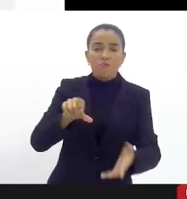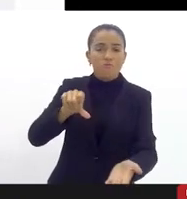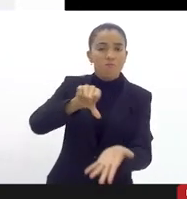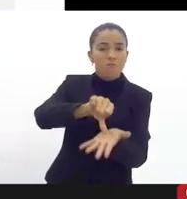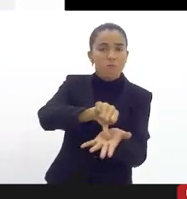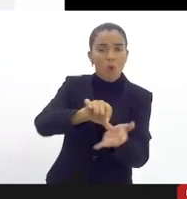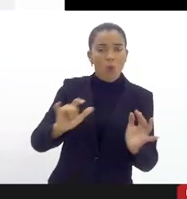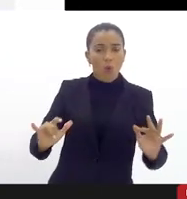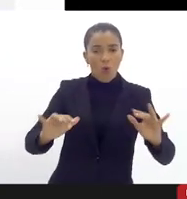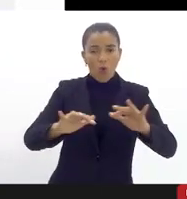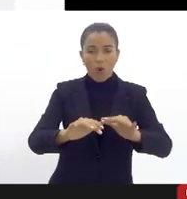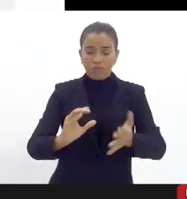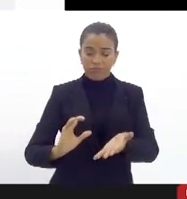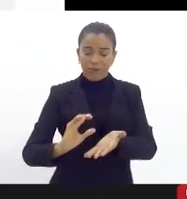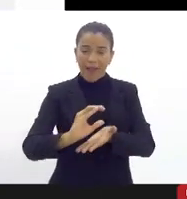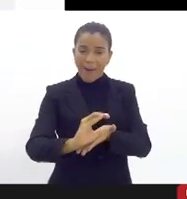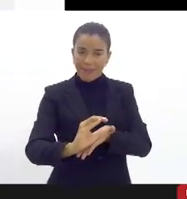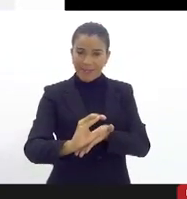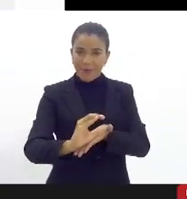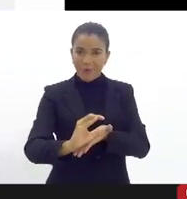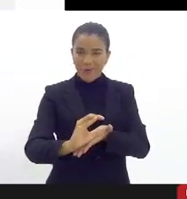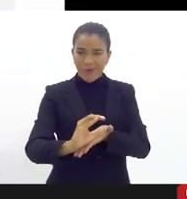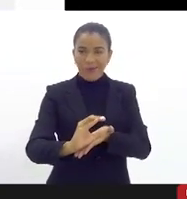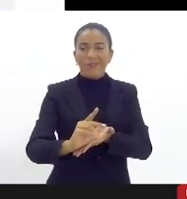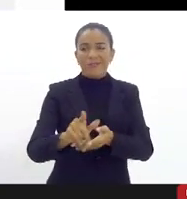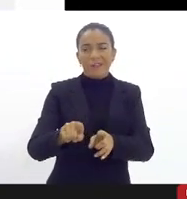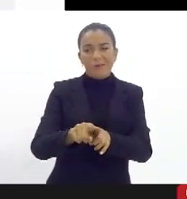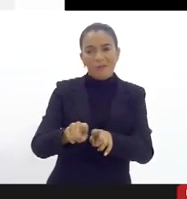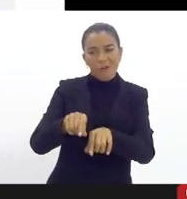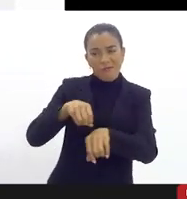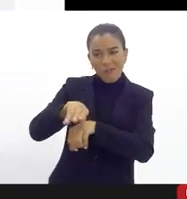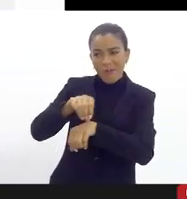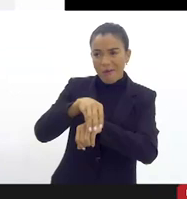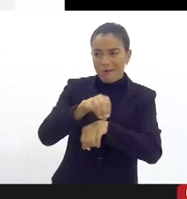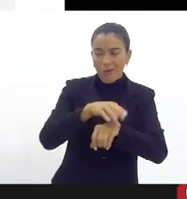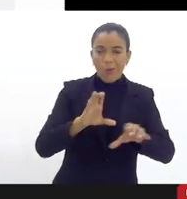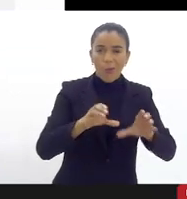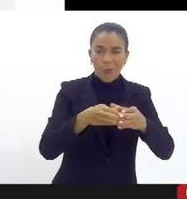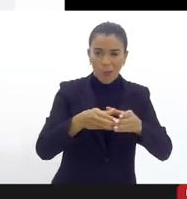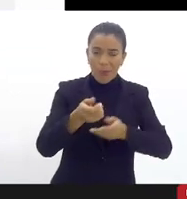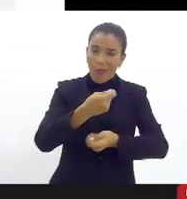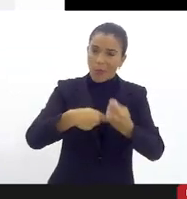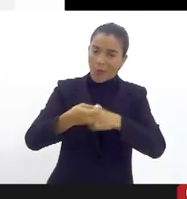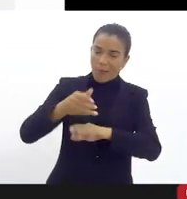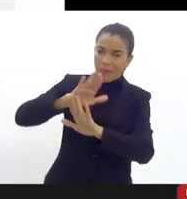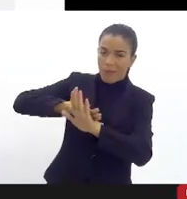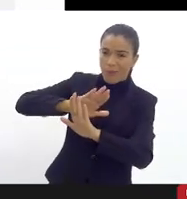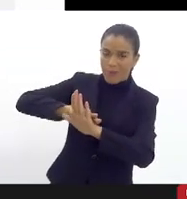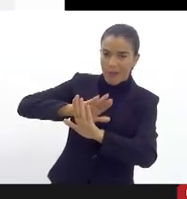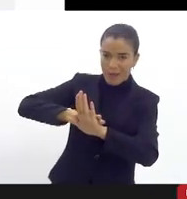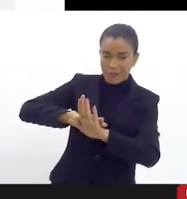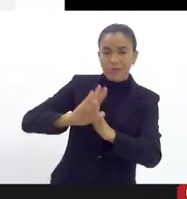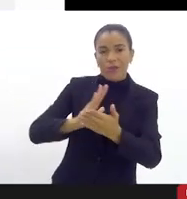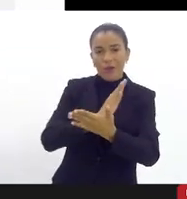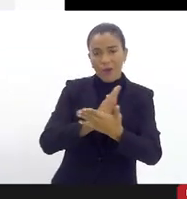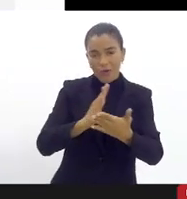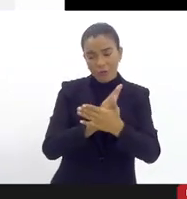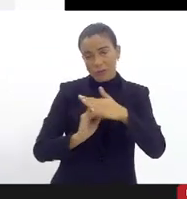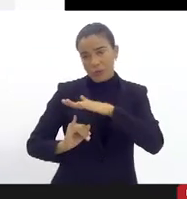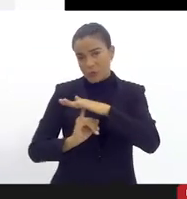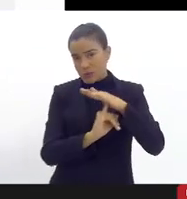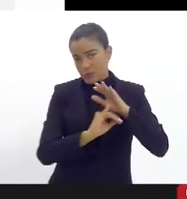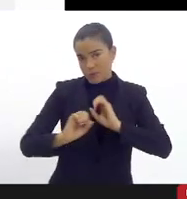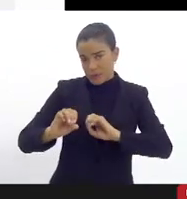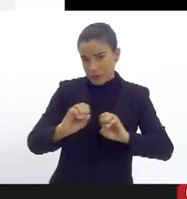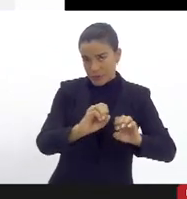dos capitais porque foi até trazido aquela informação né os grupos econômicos por trás de alguns dessas instituições